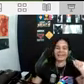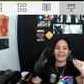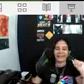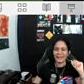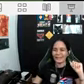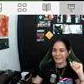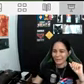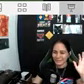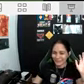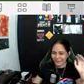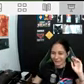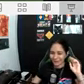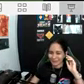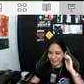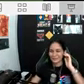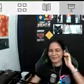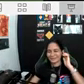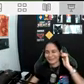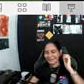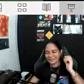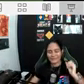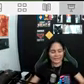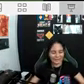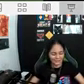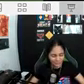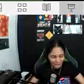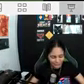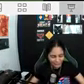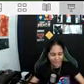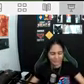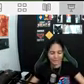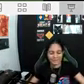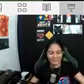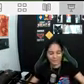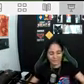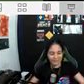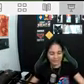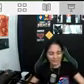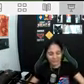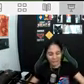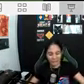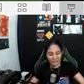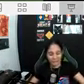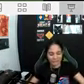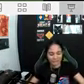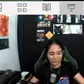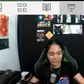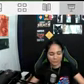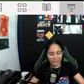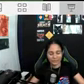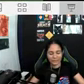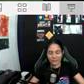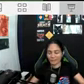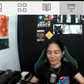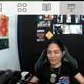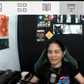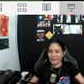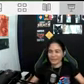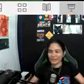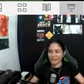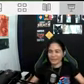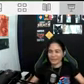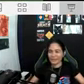porque ele vai passar o rodo, não sei o quê. Né? Então, só para trazer aqui para vocês, complementar um pouquinho da aula da